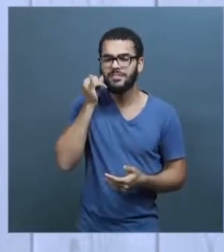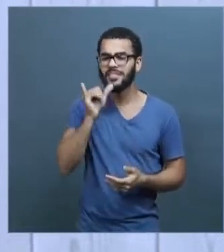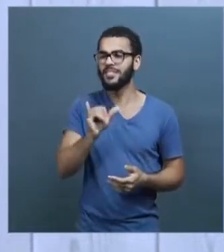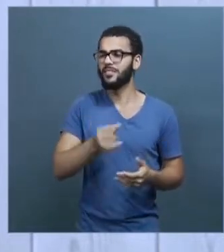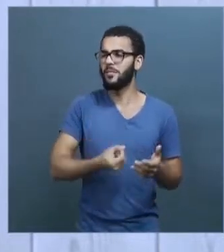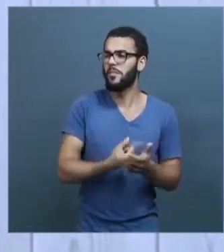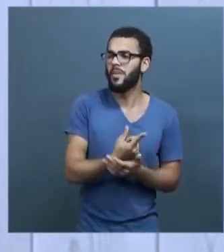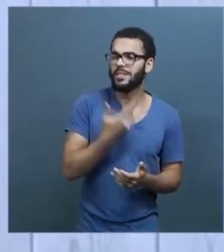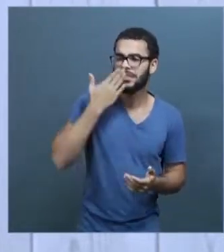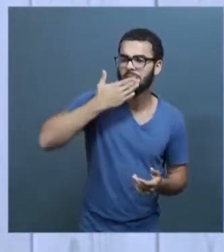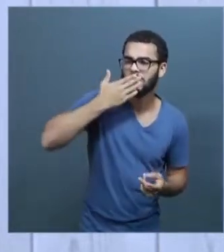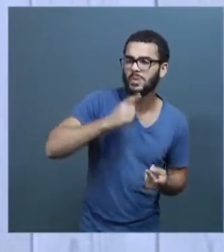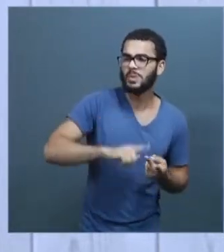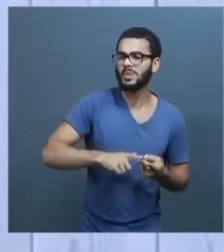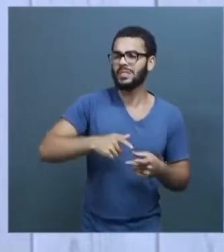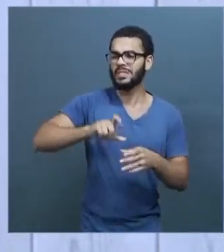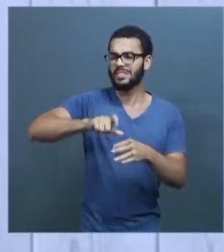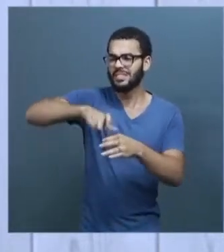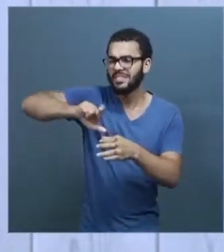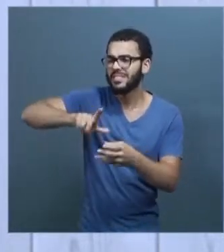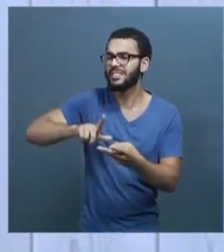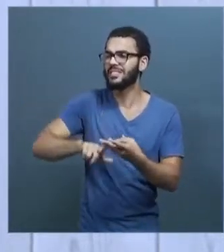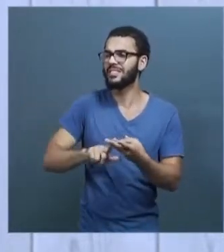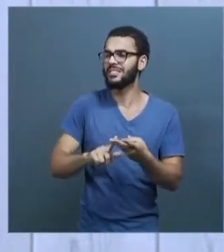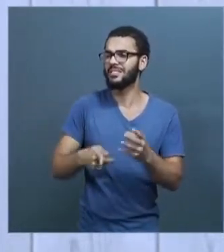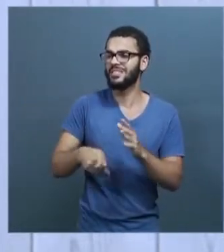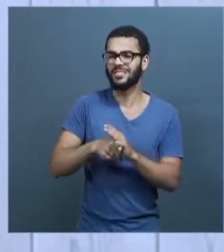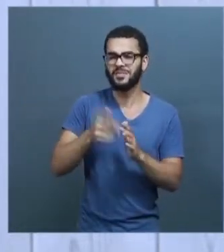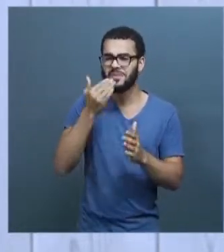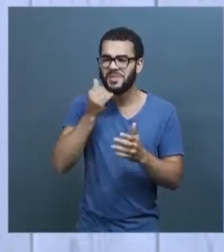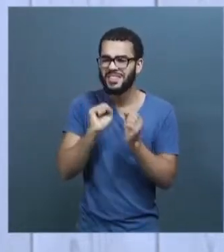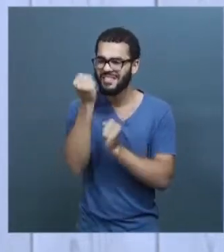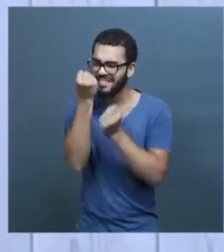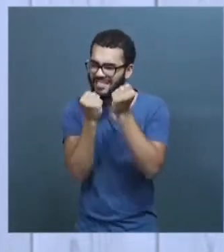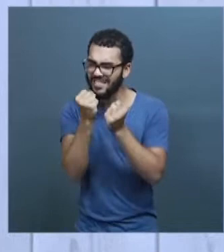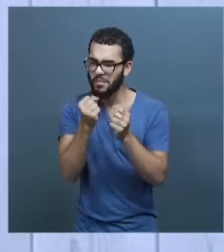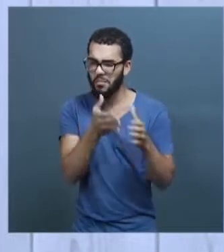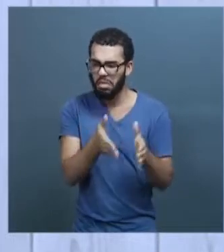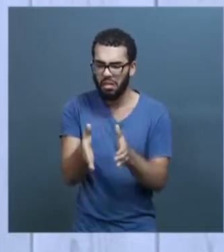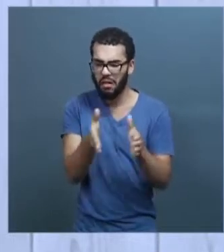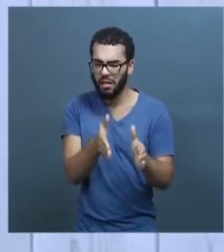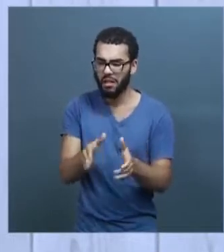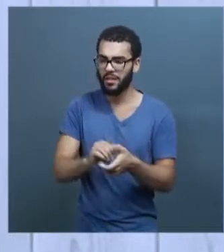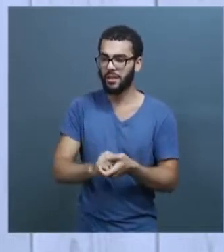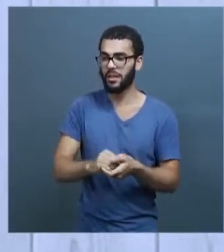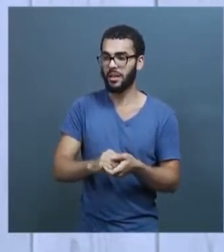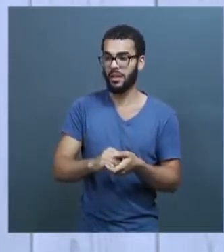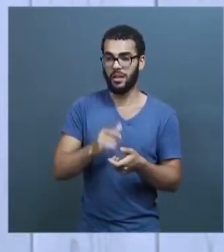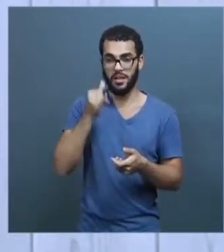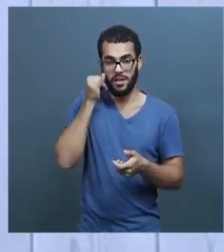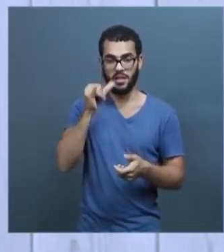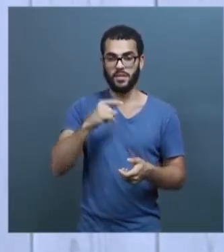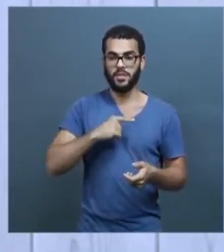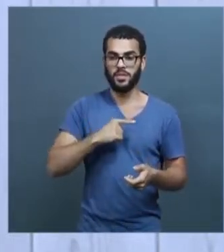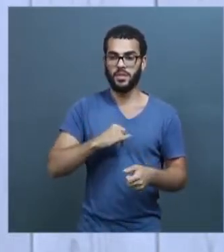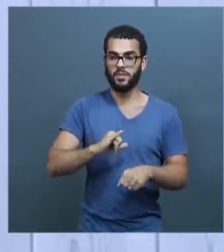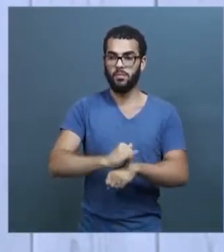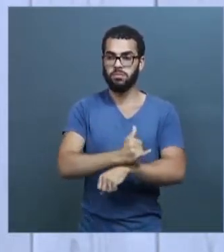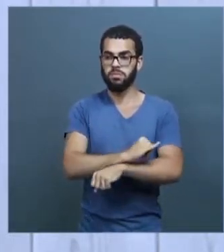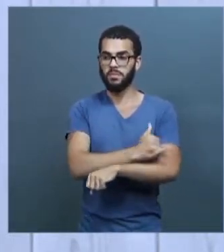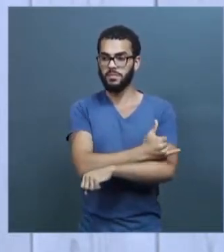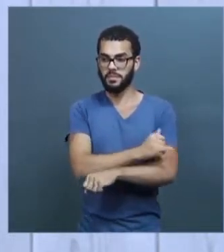isso diminui muito esse risco, né, de ser obeso, porque muitos estão em sobrepeso, muitos obesos, mas você